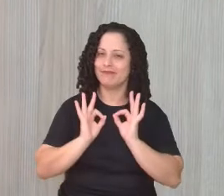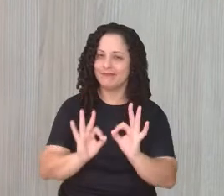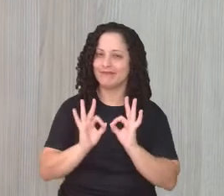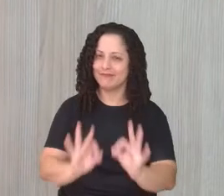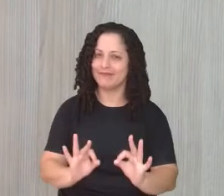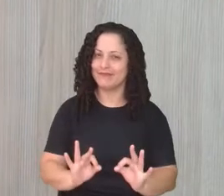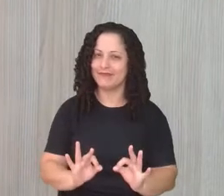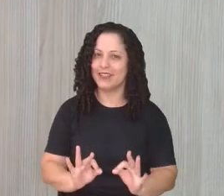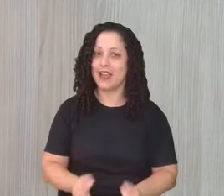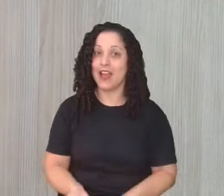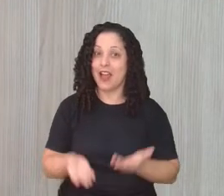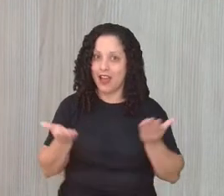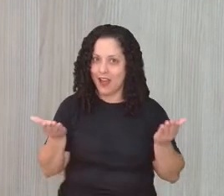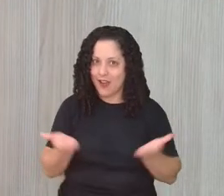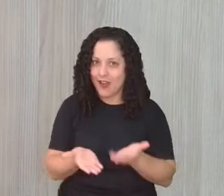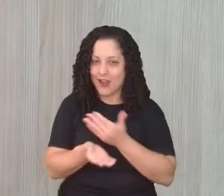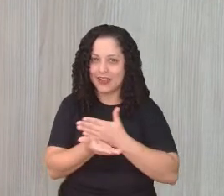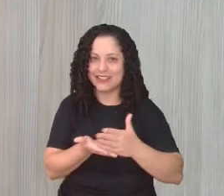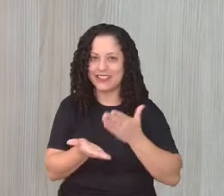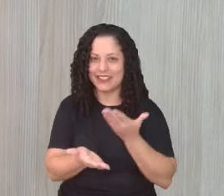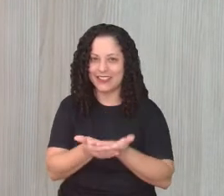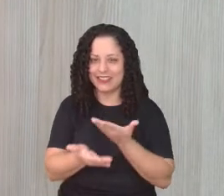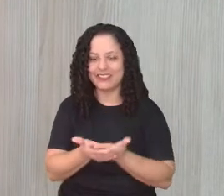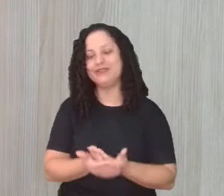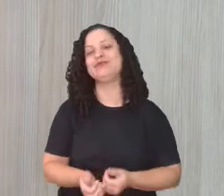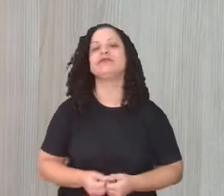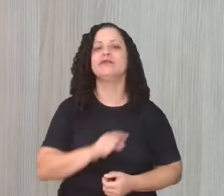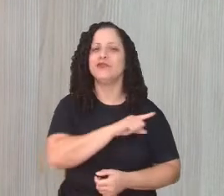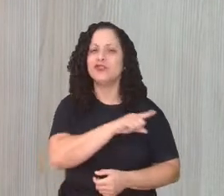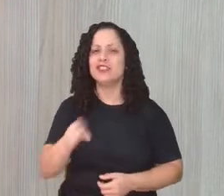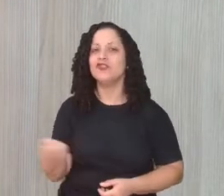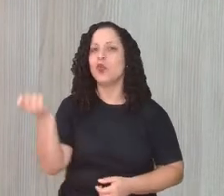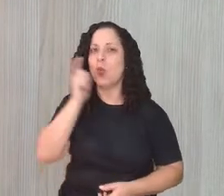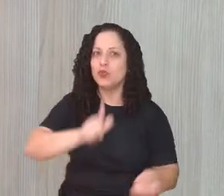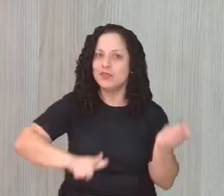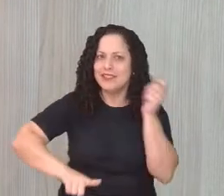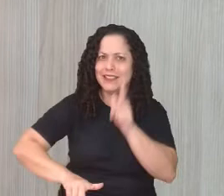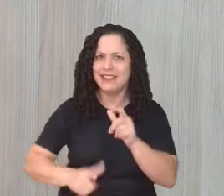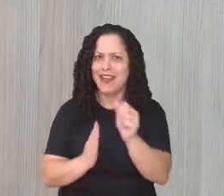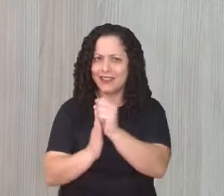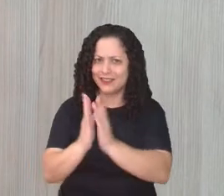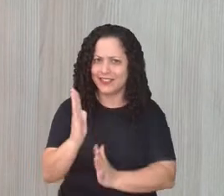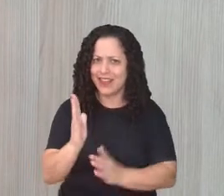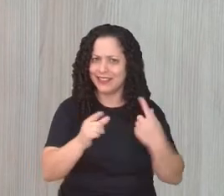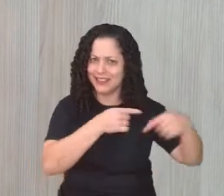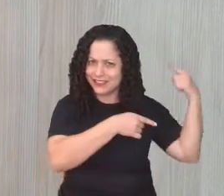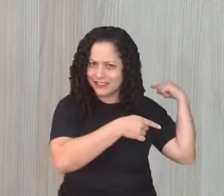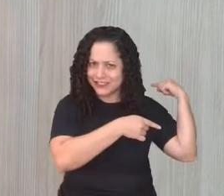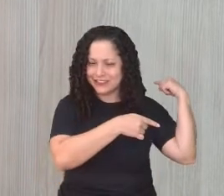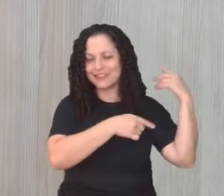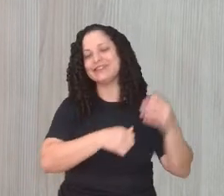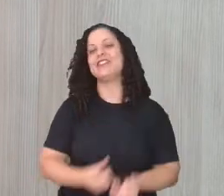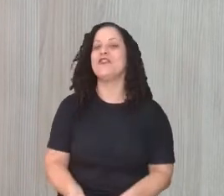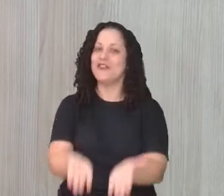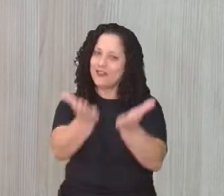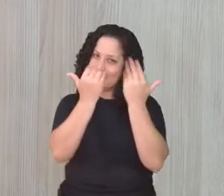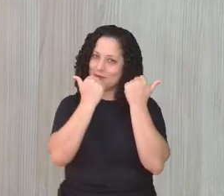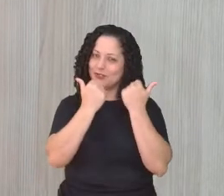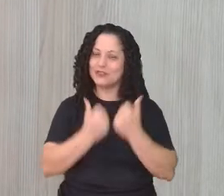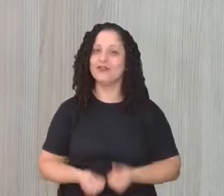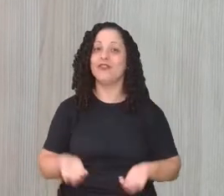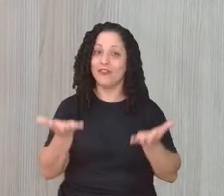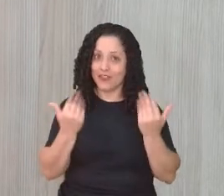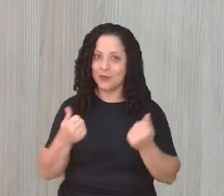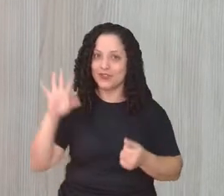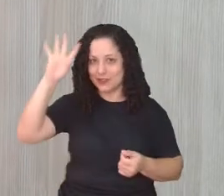preparados aí para a aula? Então, e conseguiram fazer alguma coisa daquelas tarefas que ela deixou? Vamos lá? Vamos